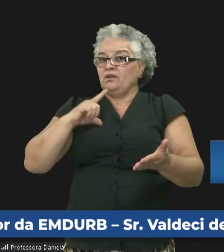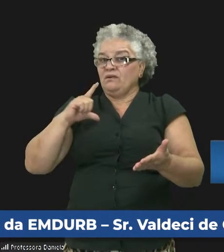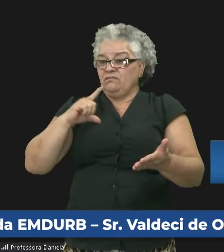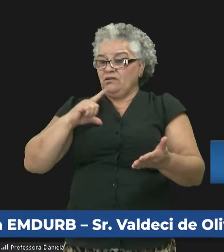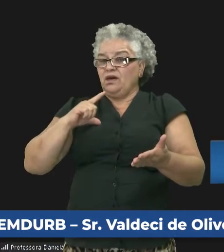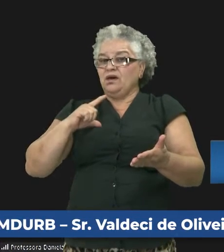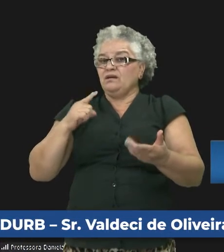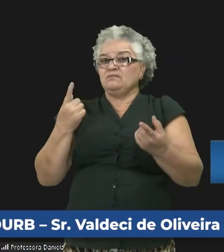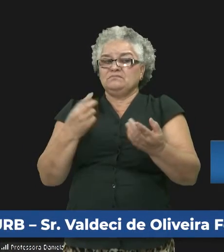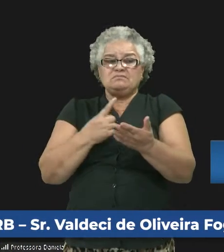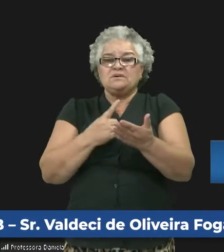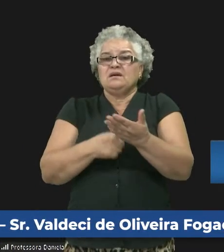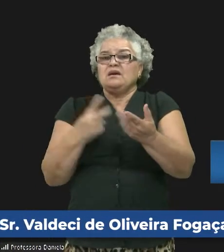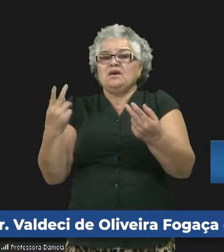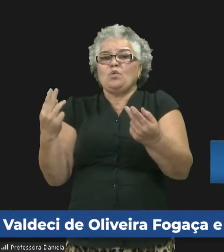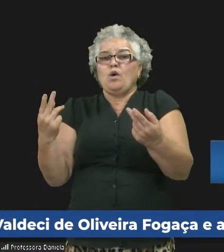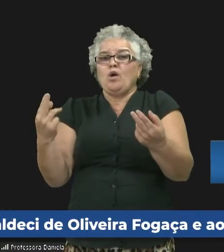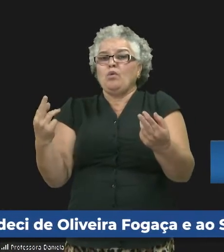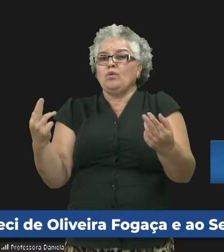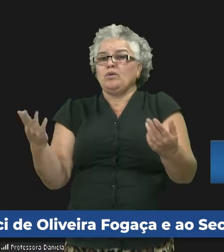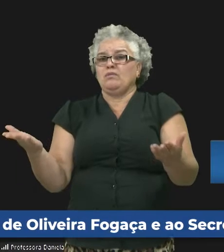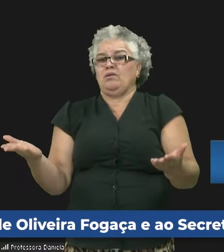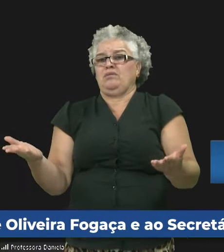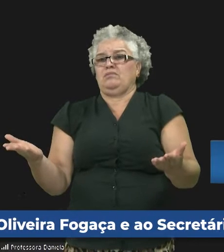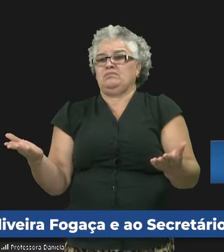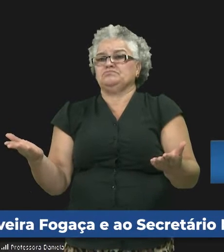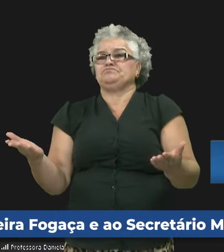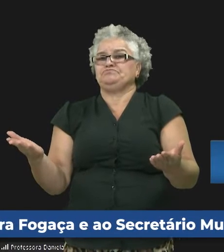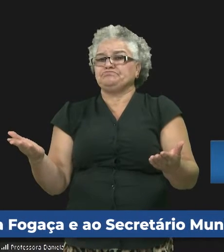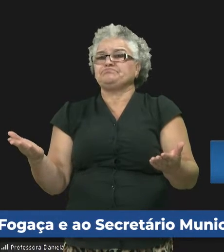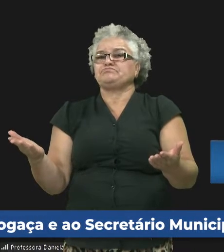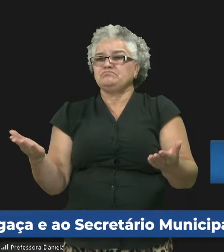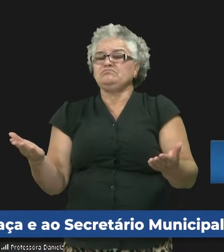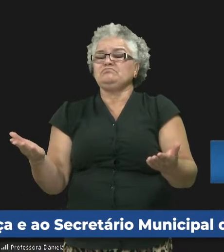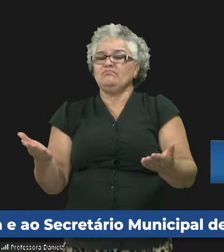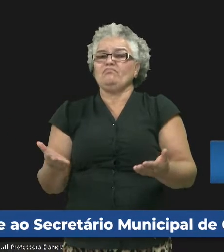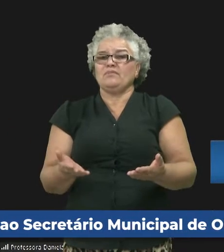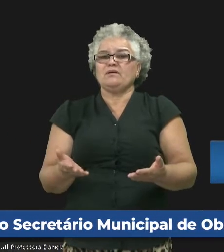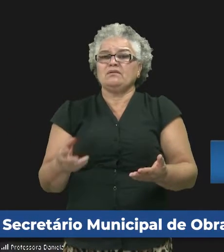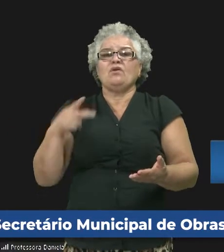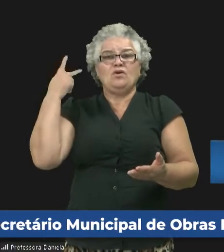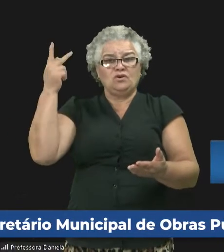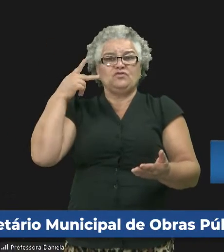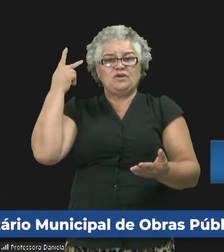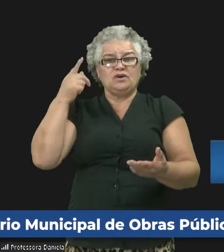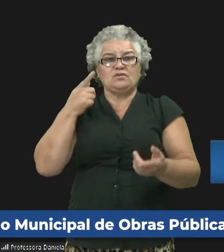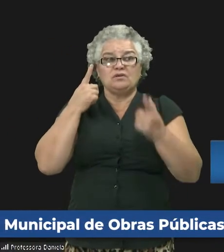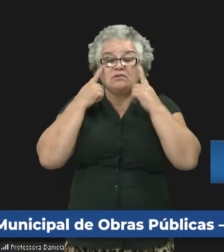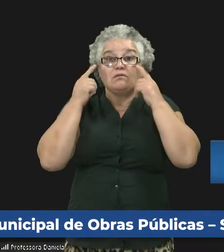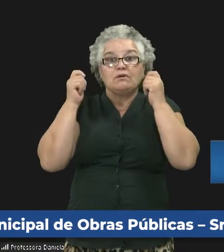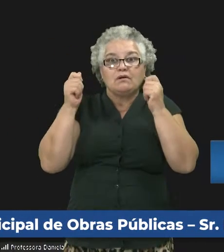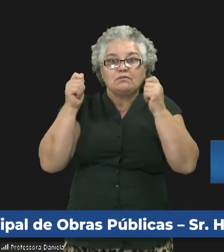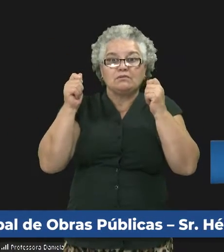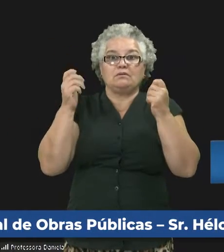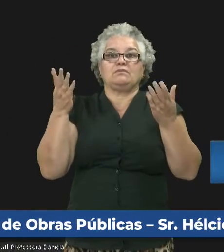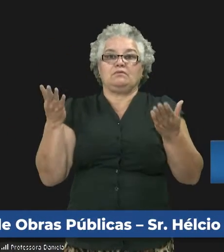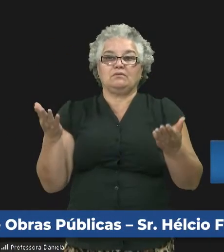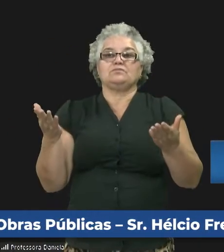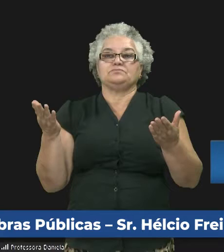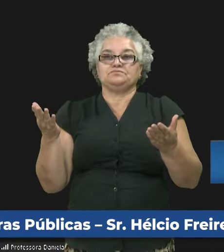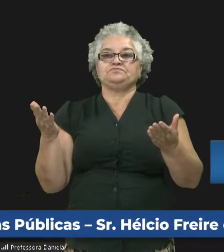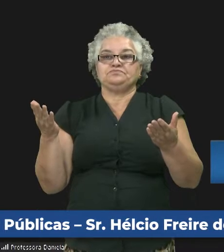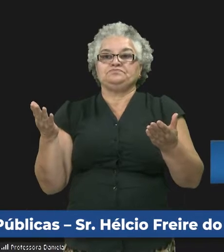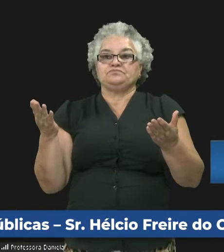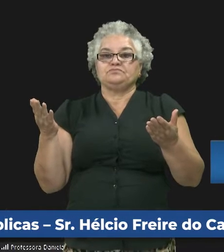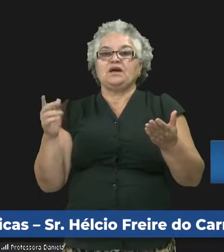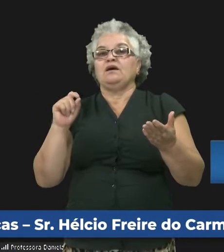própria sessão. Então, eu vejo que os vereadores realmente estão antenados, a população buscando, né, quem